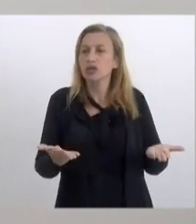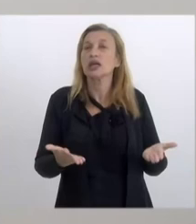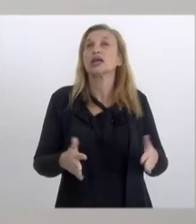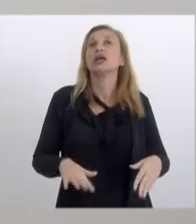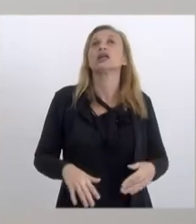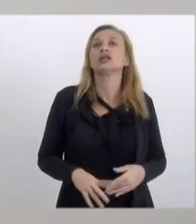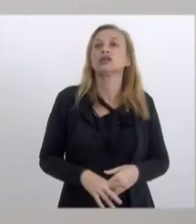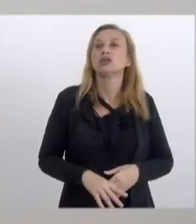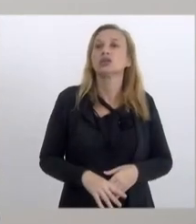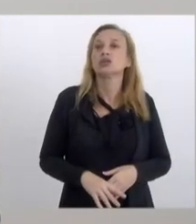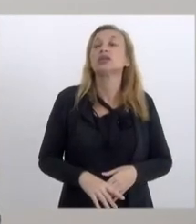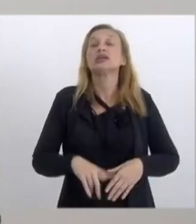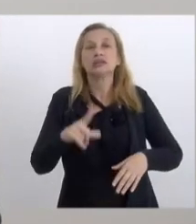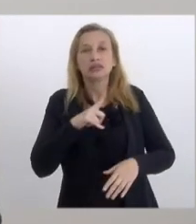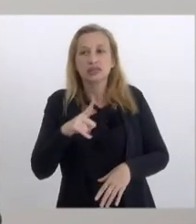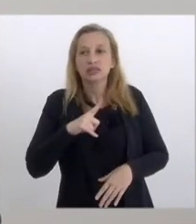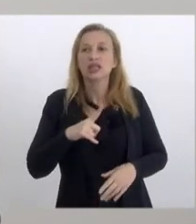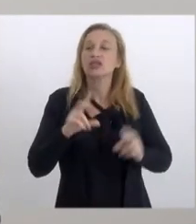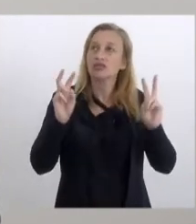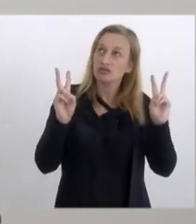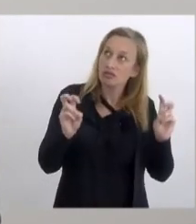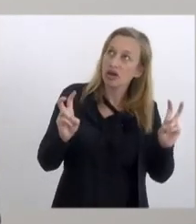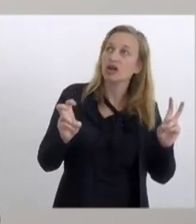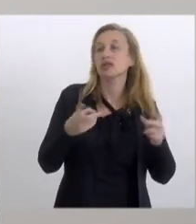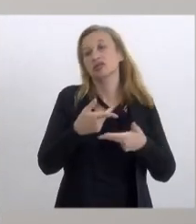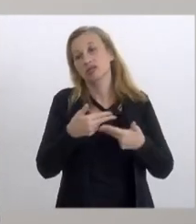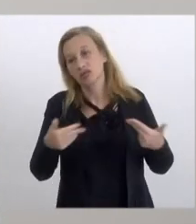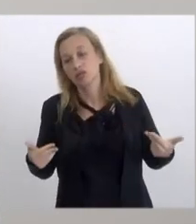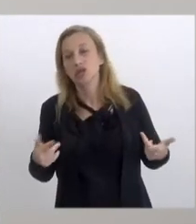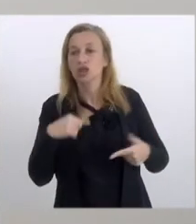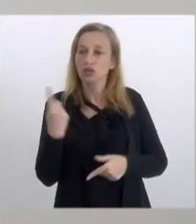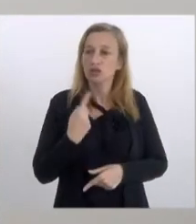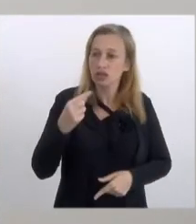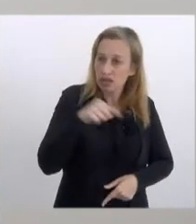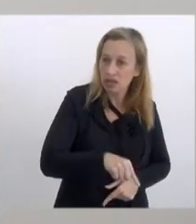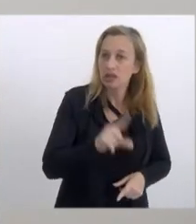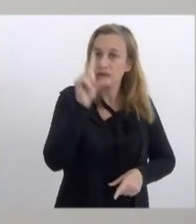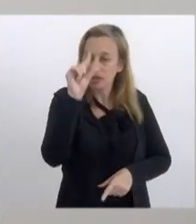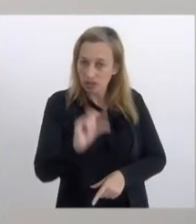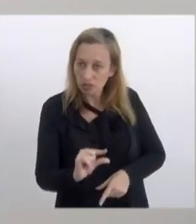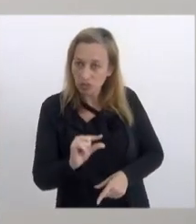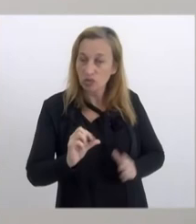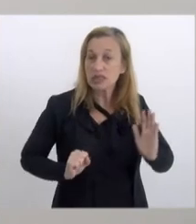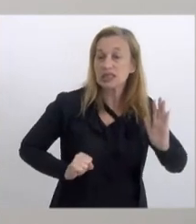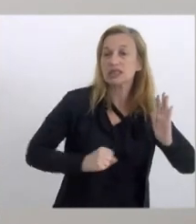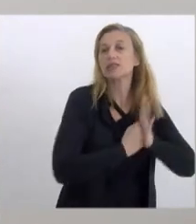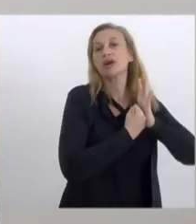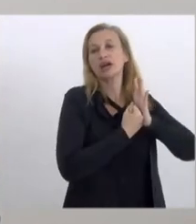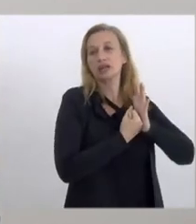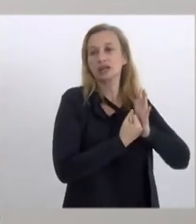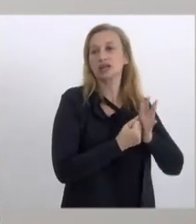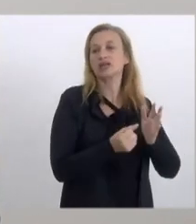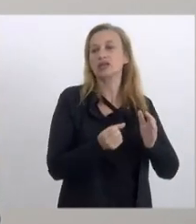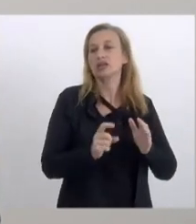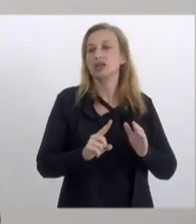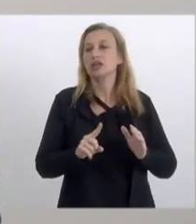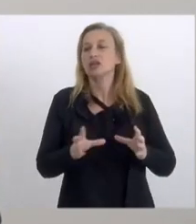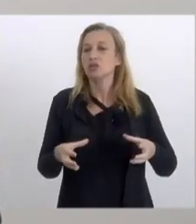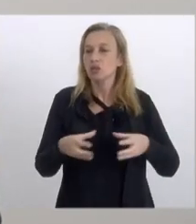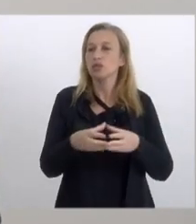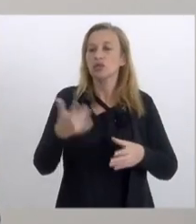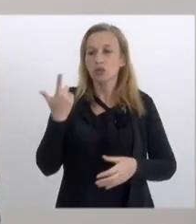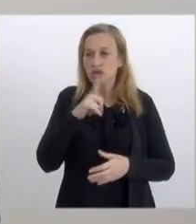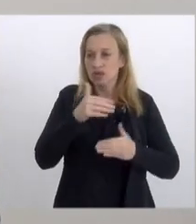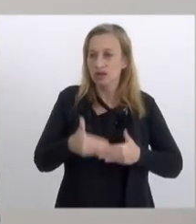Então, existem muitos fatores e nós estamos aqui para amenizar esse impacto e fazer com que, através da comissão,